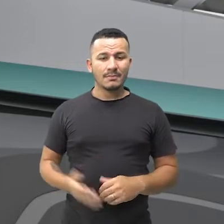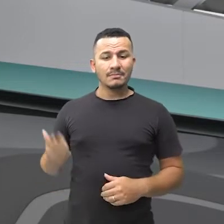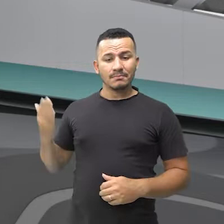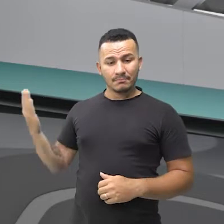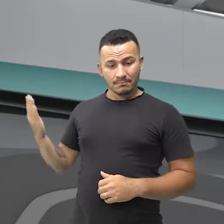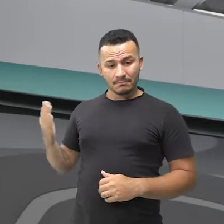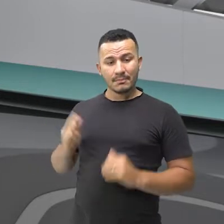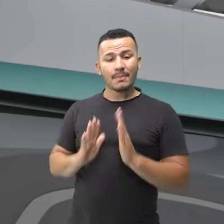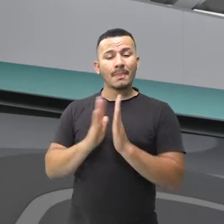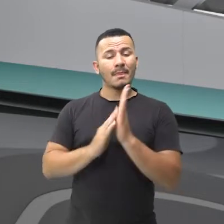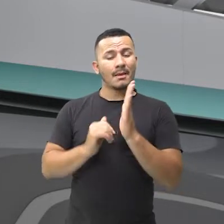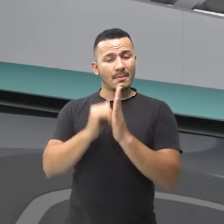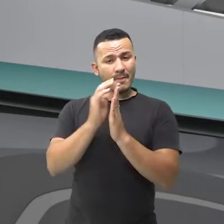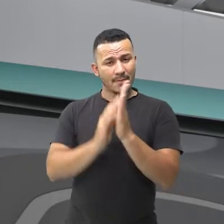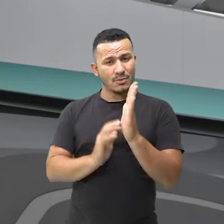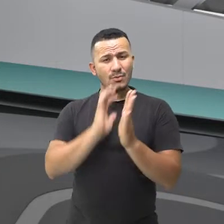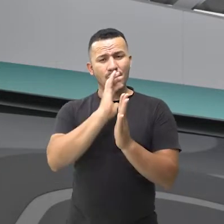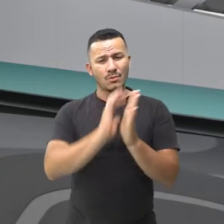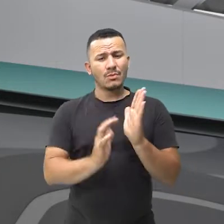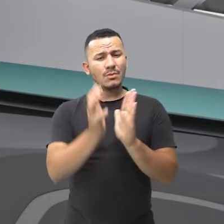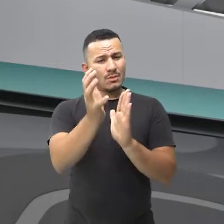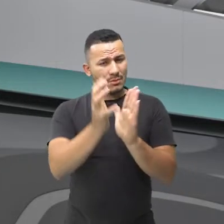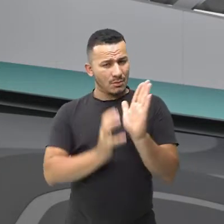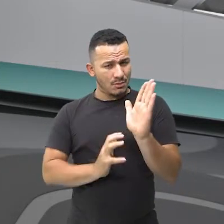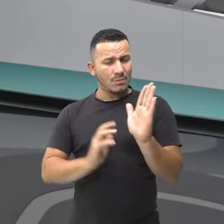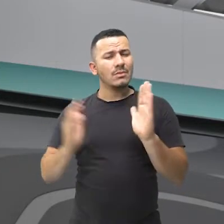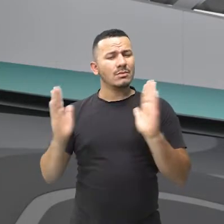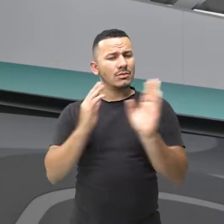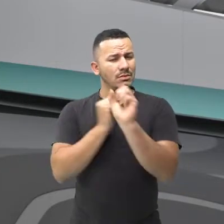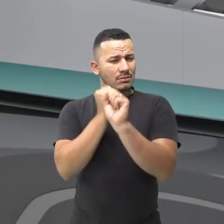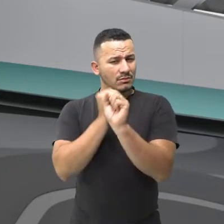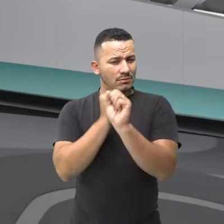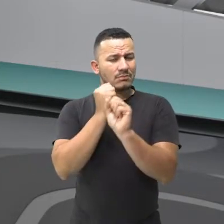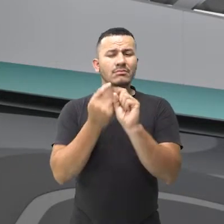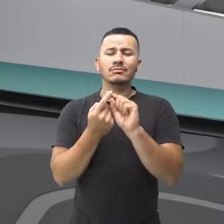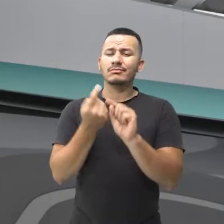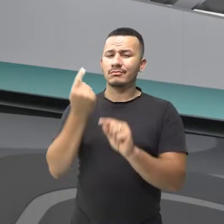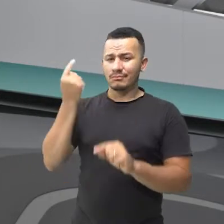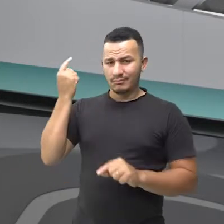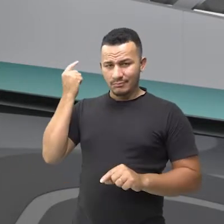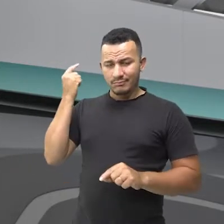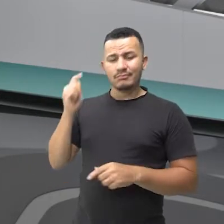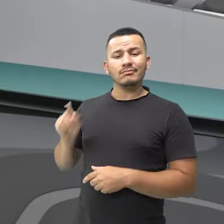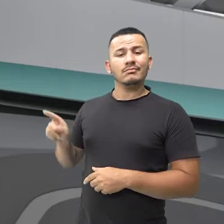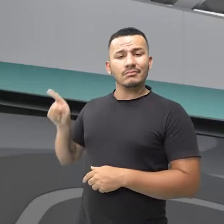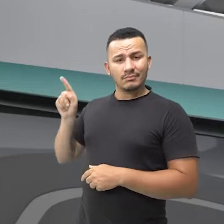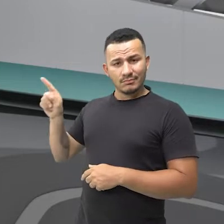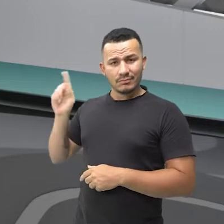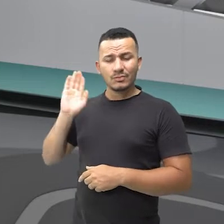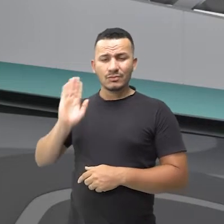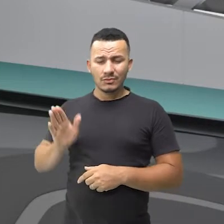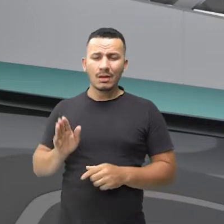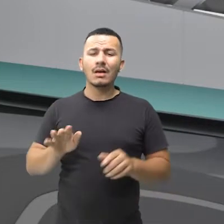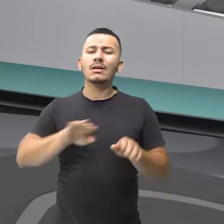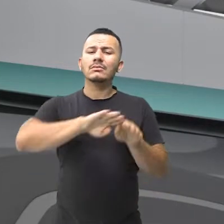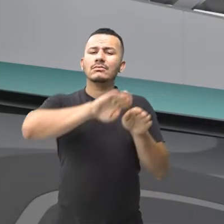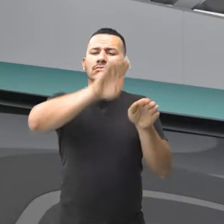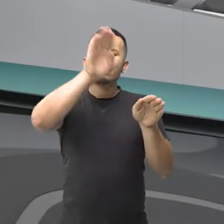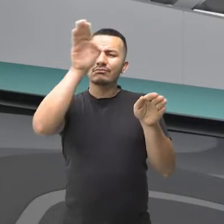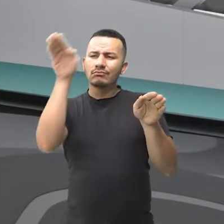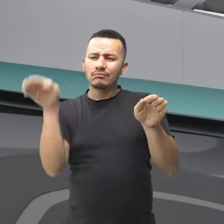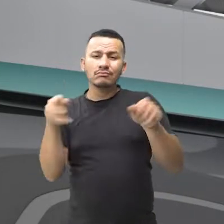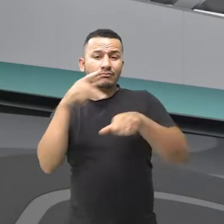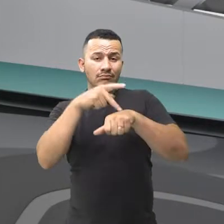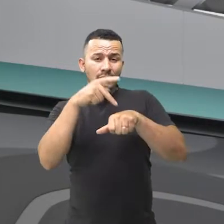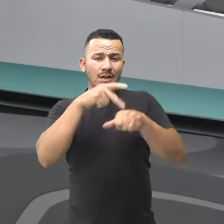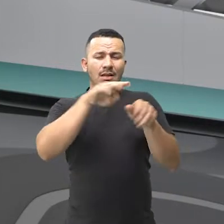uma pintura rupestre, como vocês podem ver. É uma pintura foi pintada na